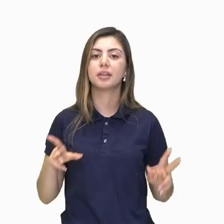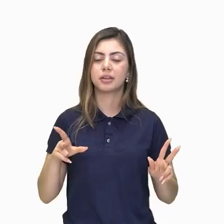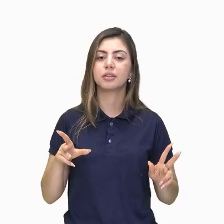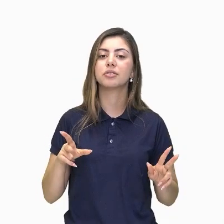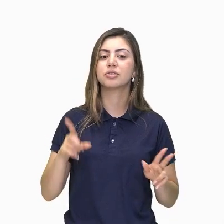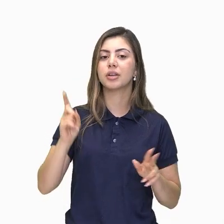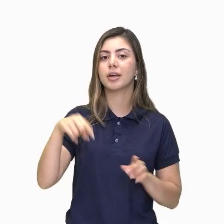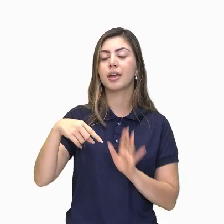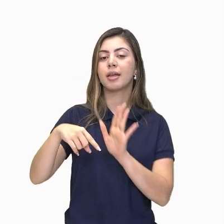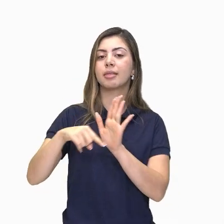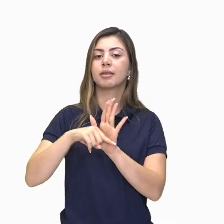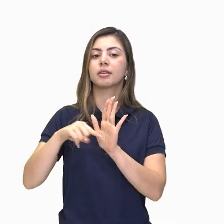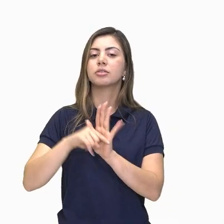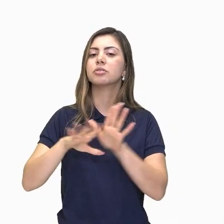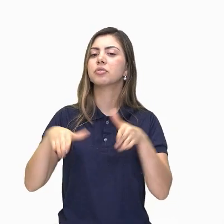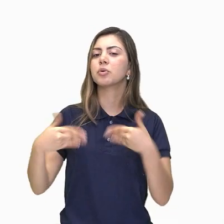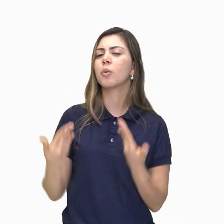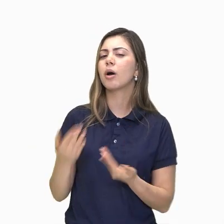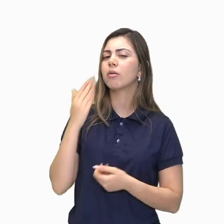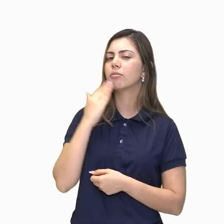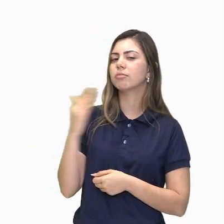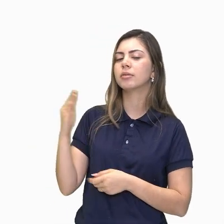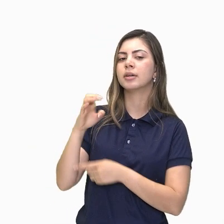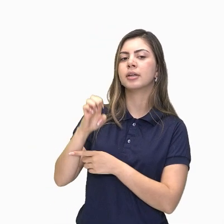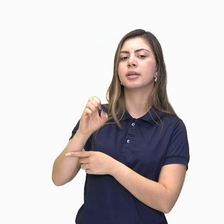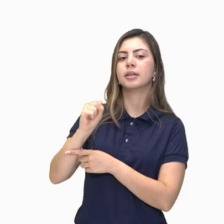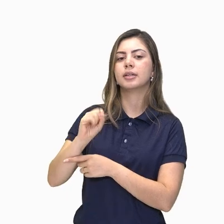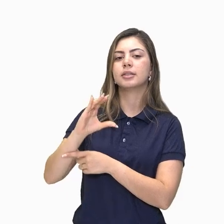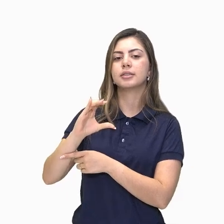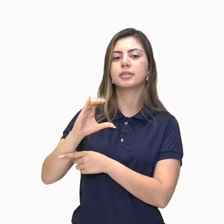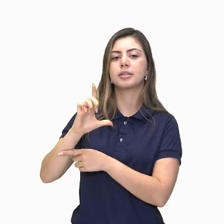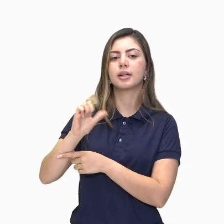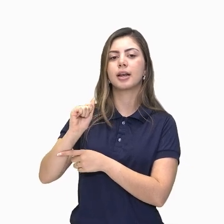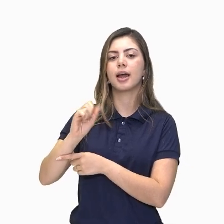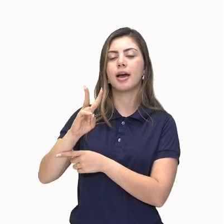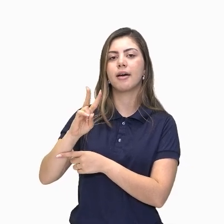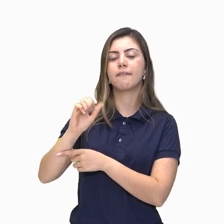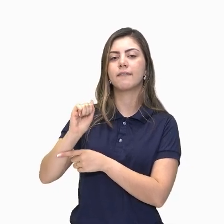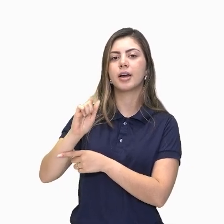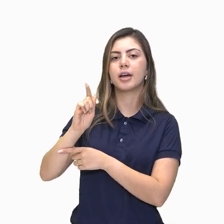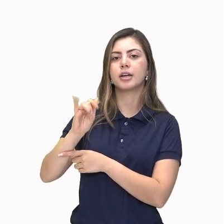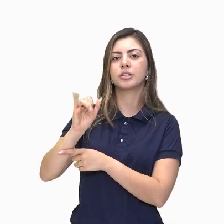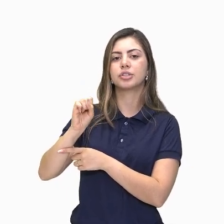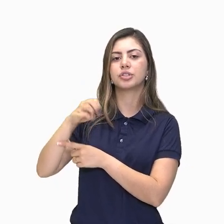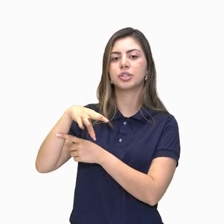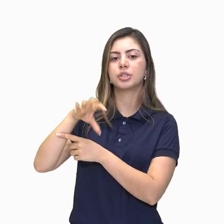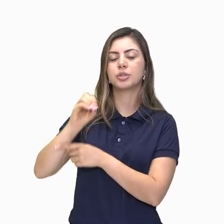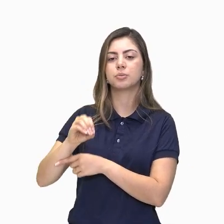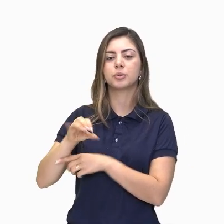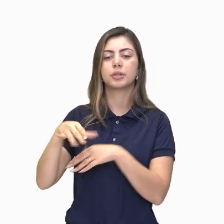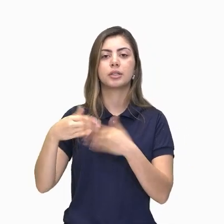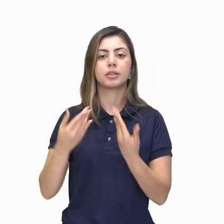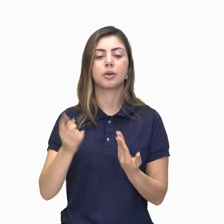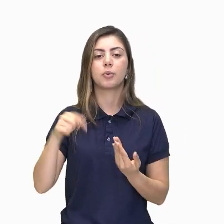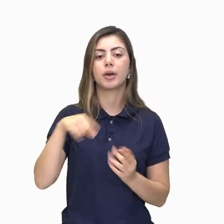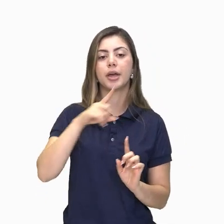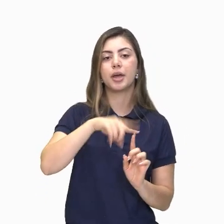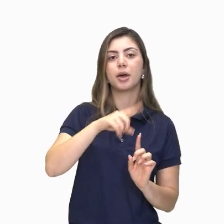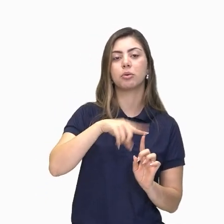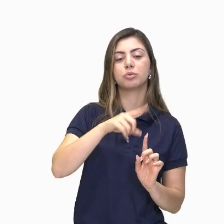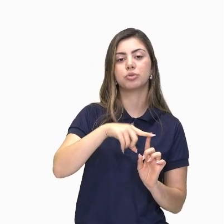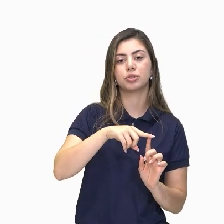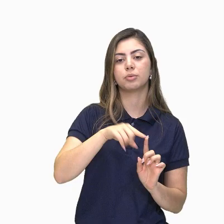esclavagismo. Vamos conhecer um pouco mais sobre esse tipo de relação, onde uma espécie se beneficia às custas